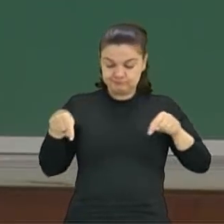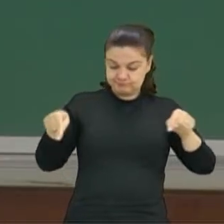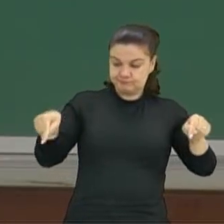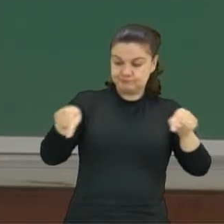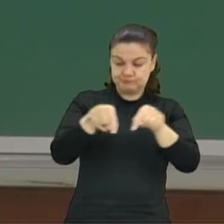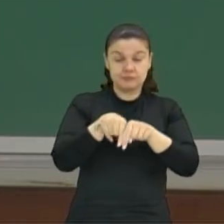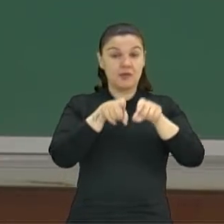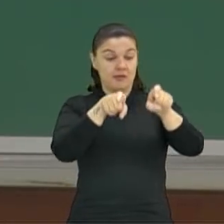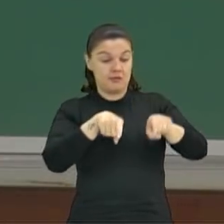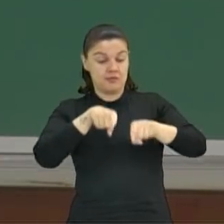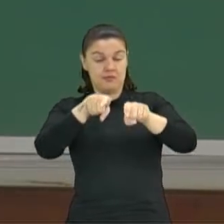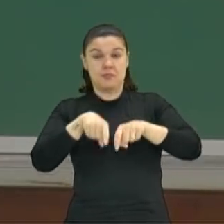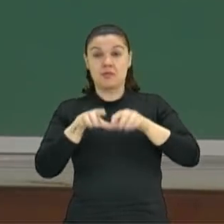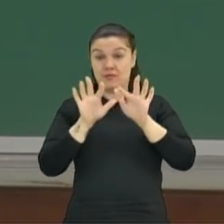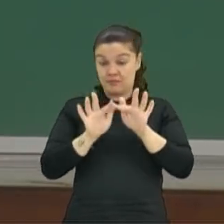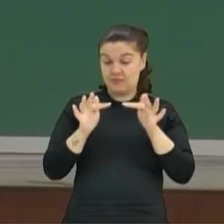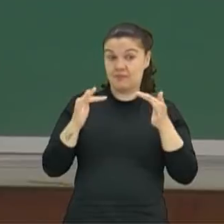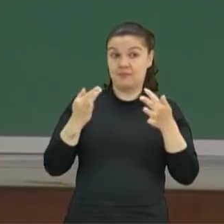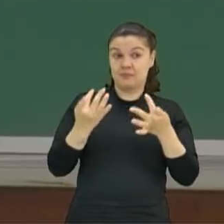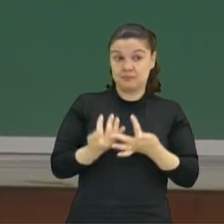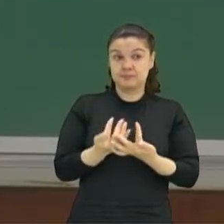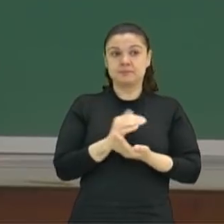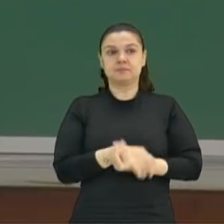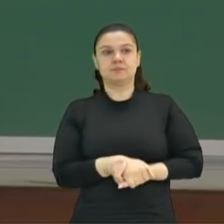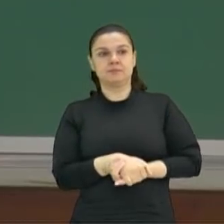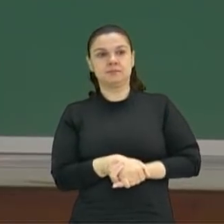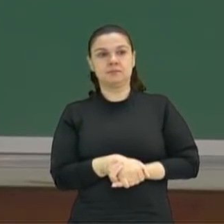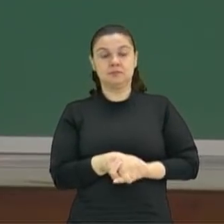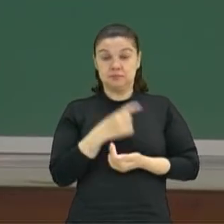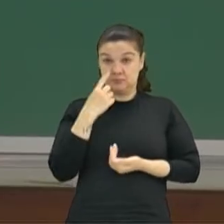de agricultura familiar,